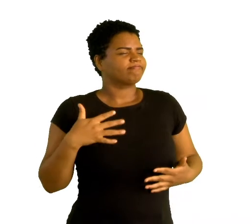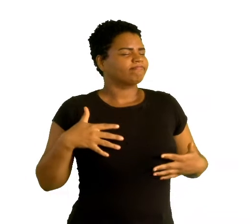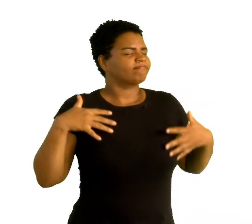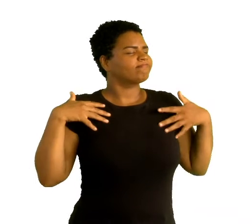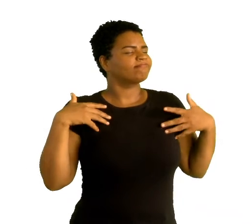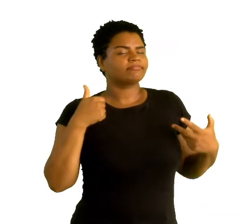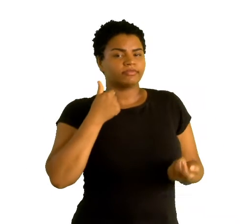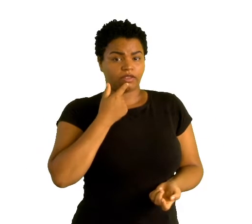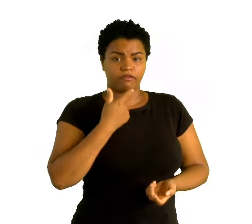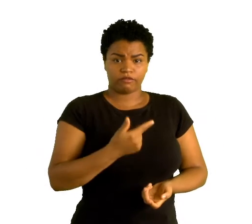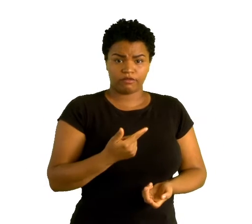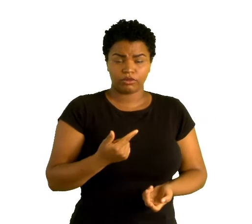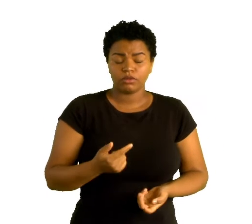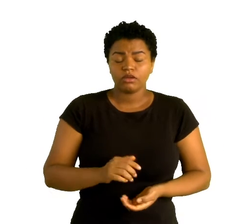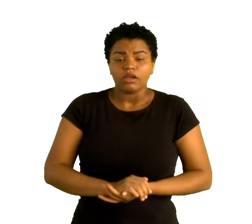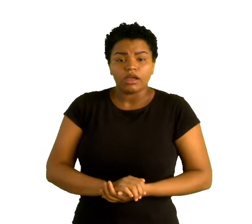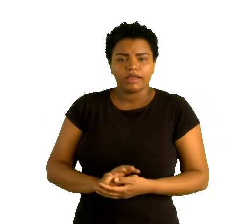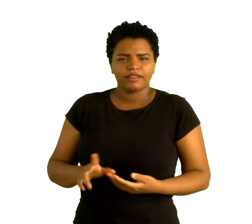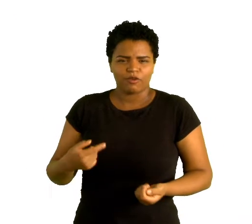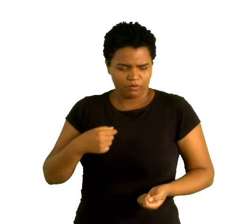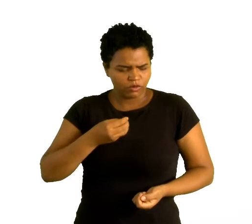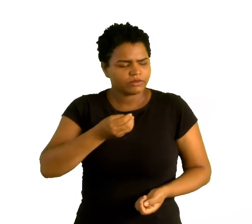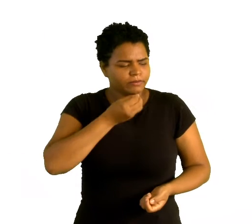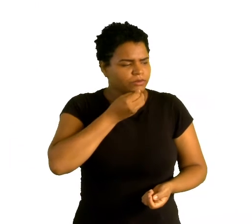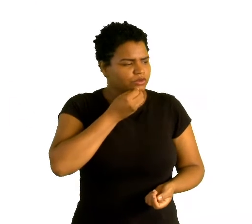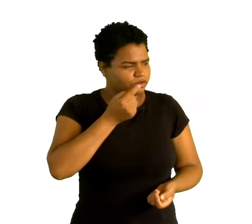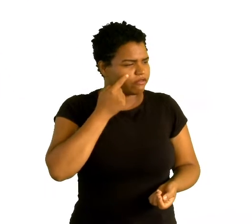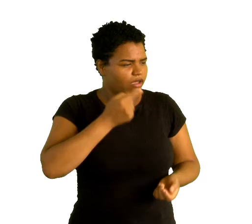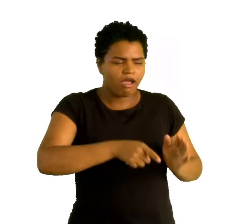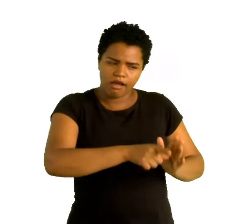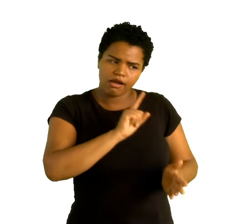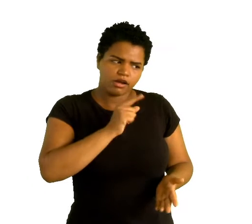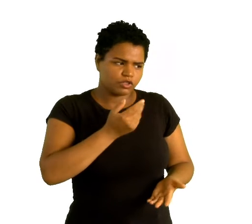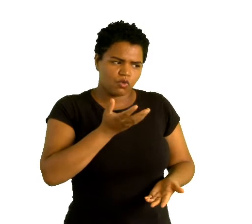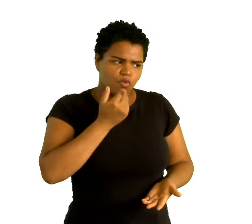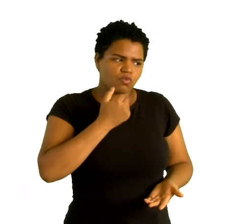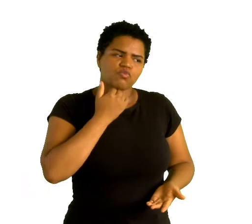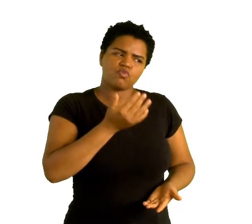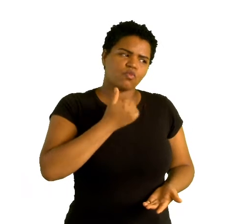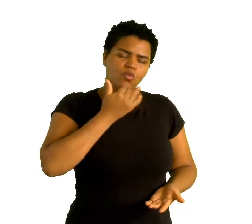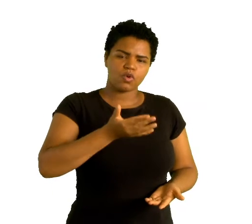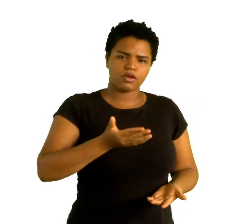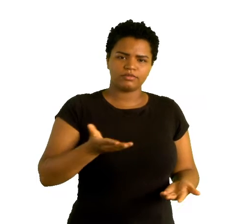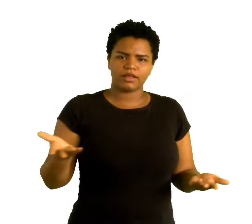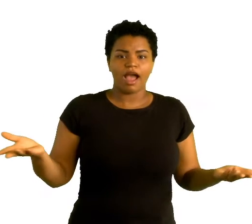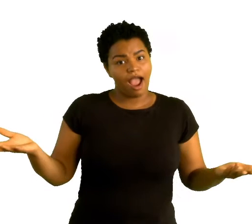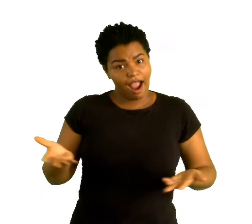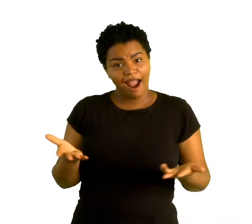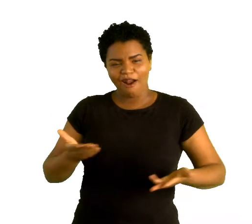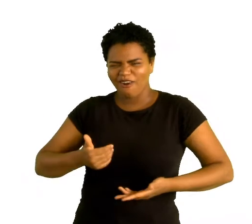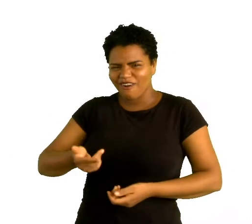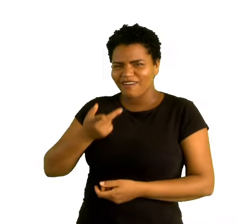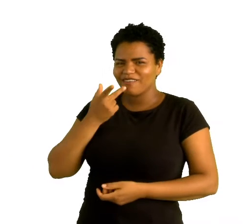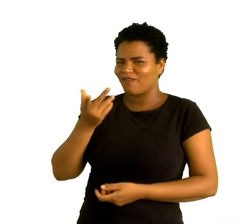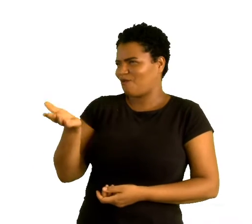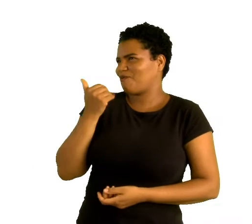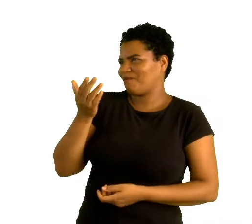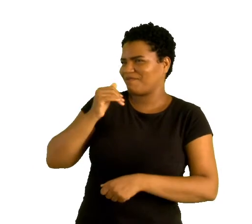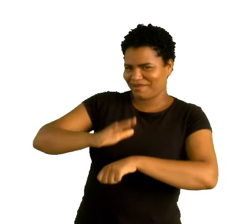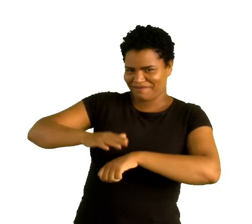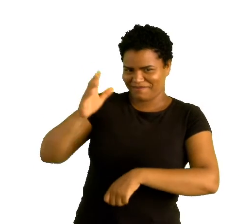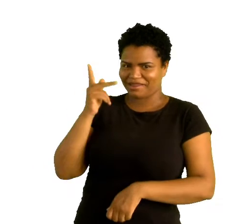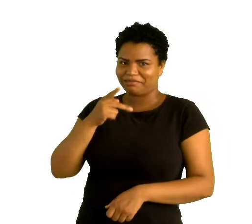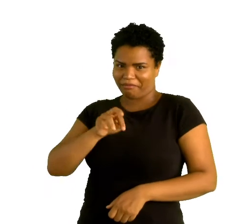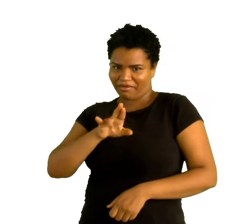logo que não poderia comer tanto assim, pois agora é que eu vou comer muito mais, retrucou Pedro